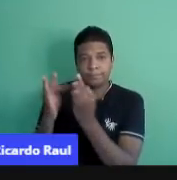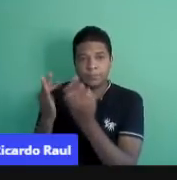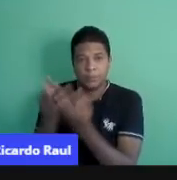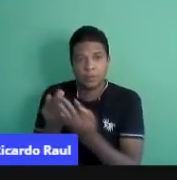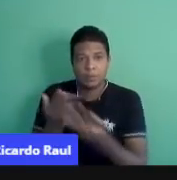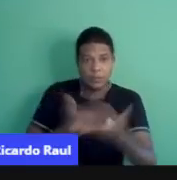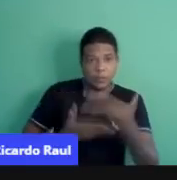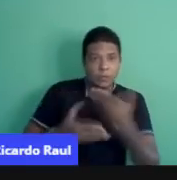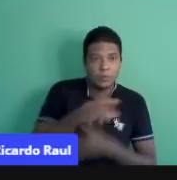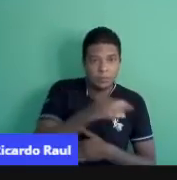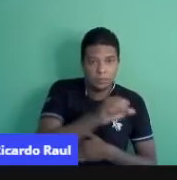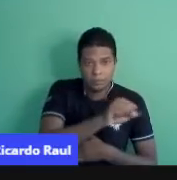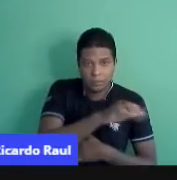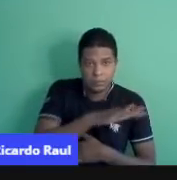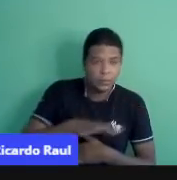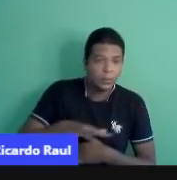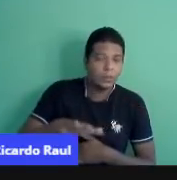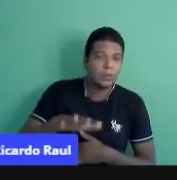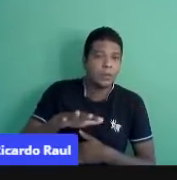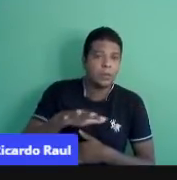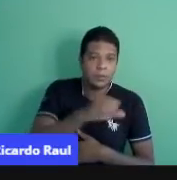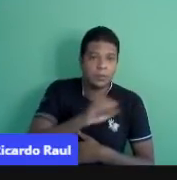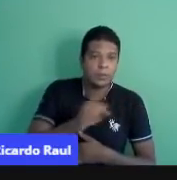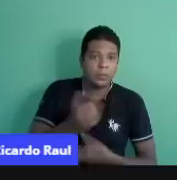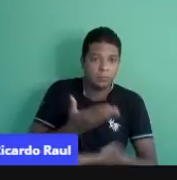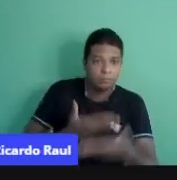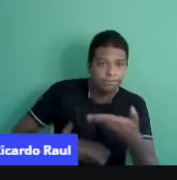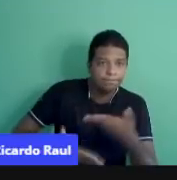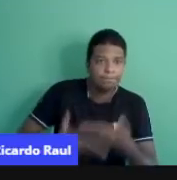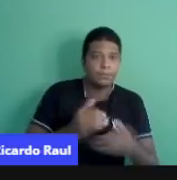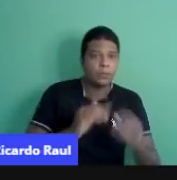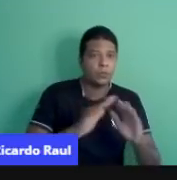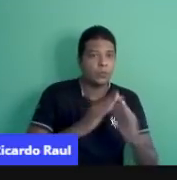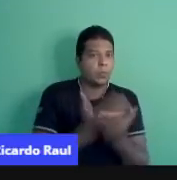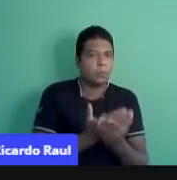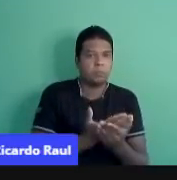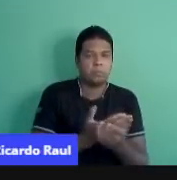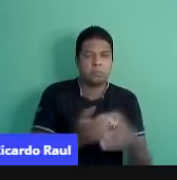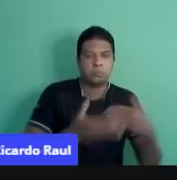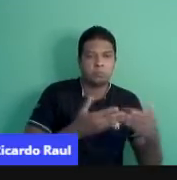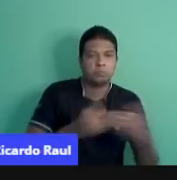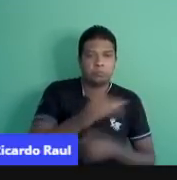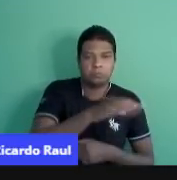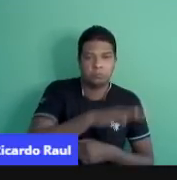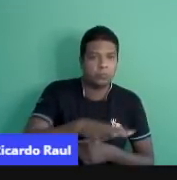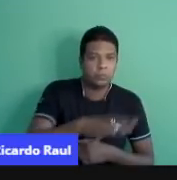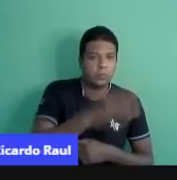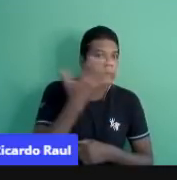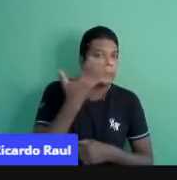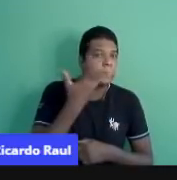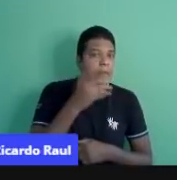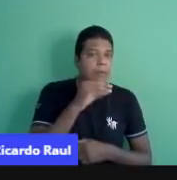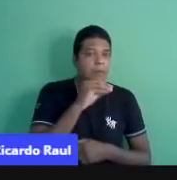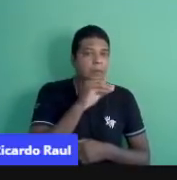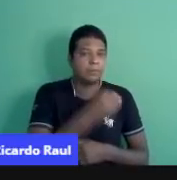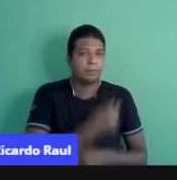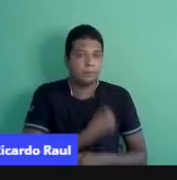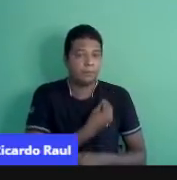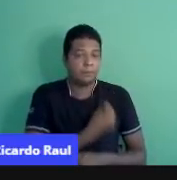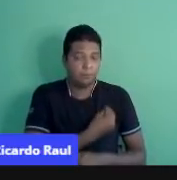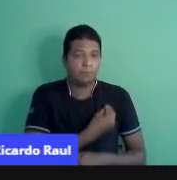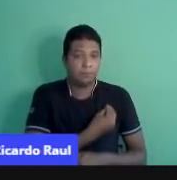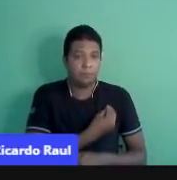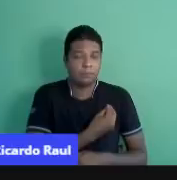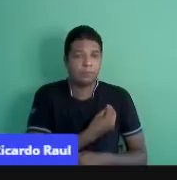Em qualquer lugar que essa criança esteja, ela vai estar vivenciando esse